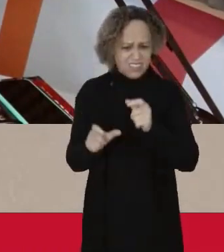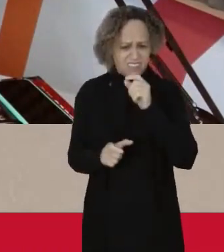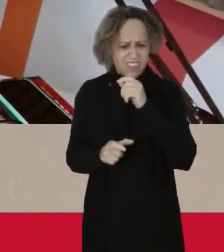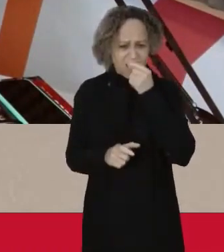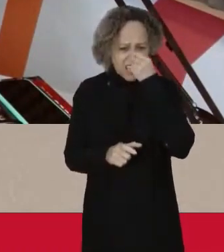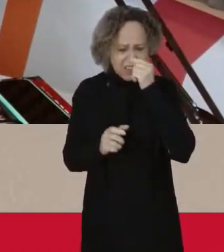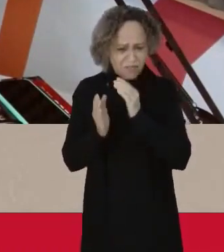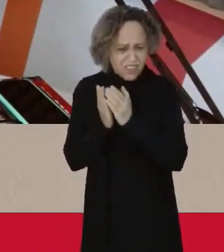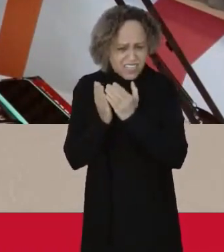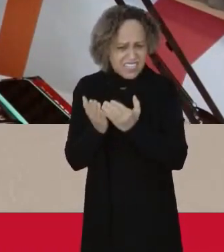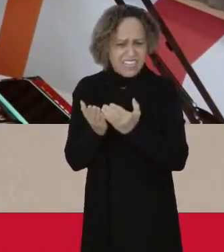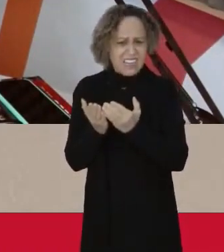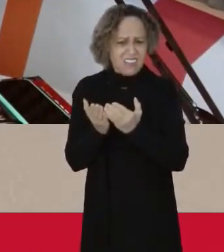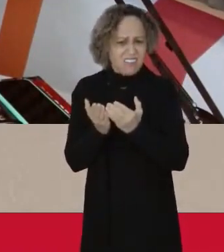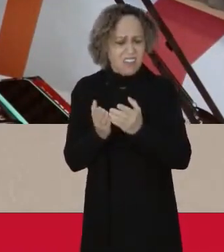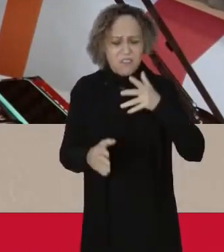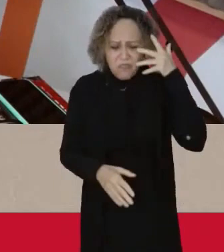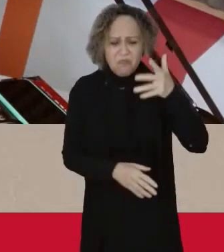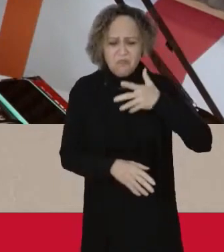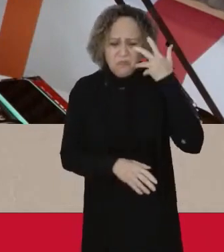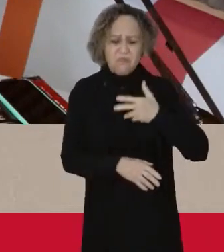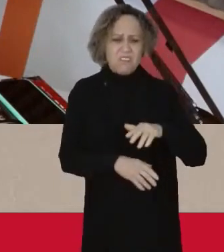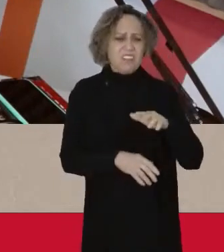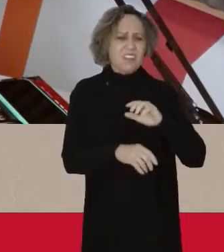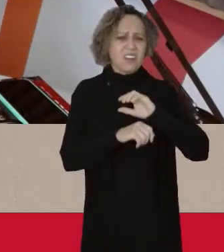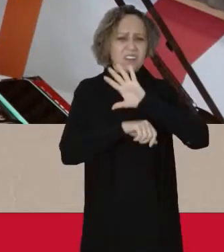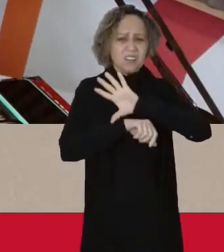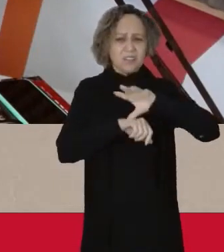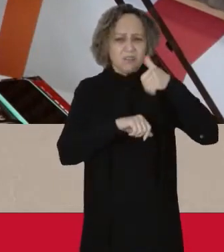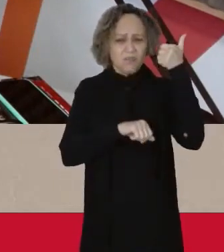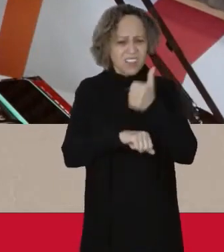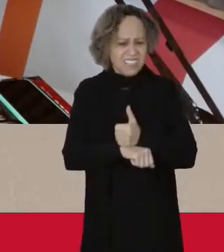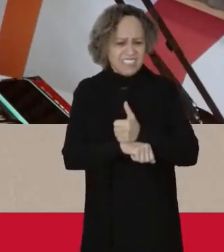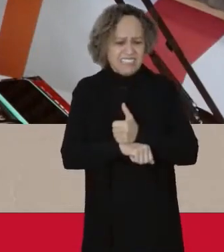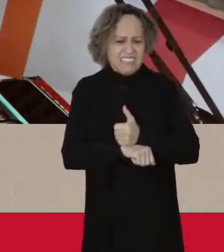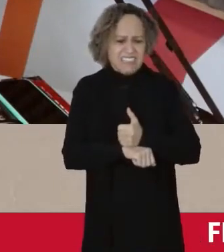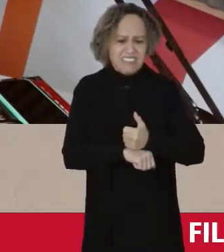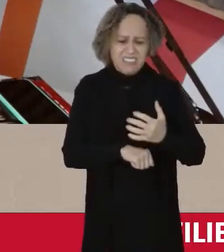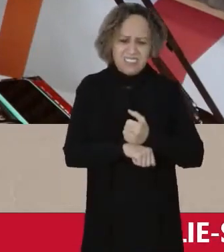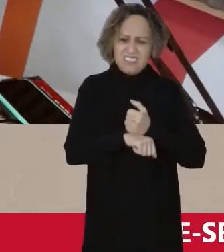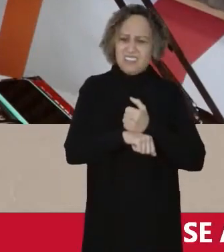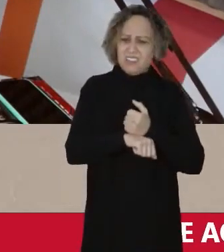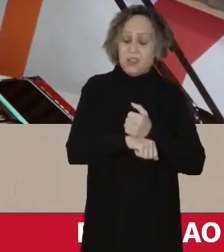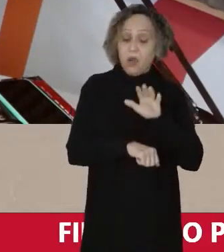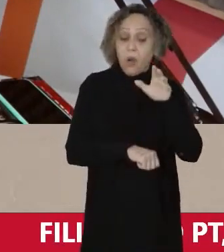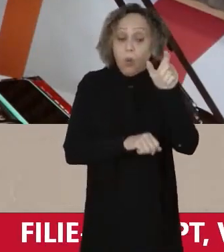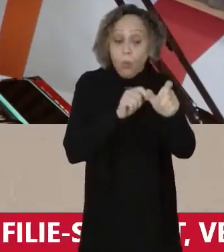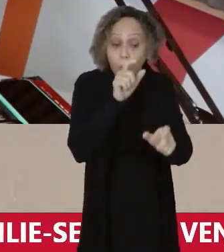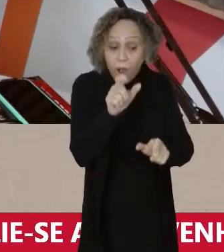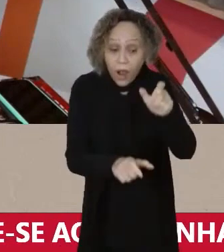vamos colocá-los todos no esgoto da história. Não é. O povo evangélico é um povo bom. O evangélico verdadeiro é um povo bom, não é